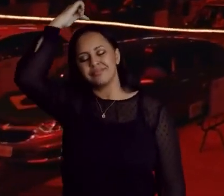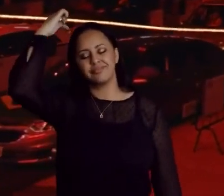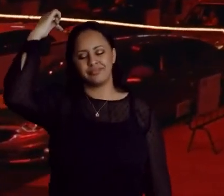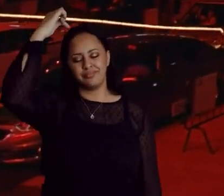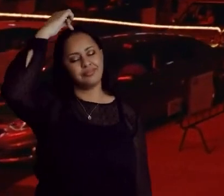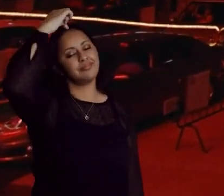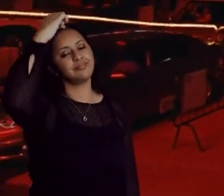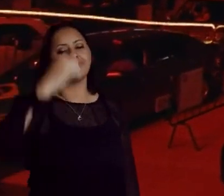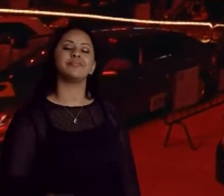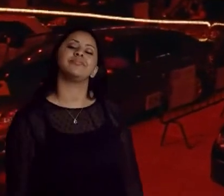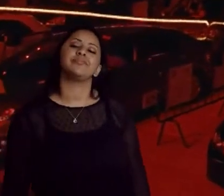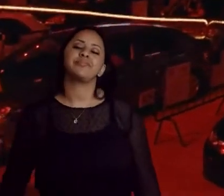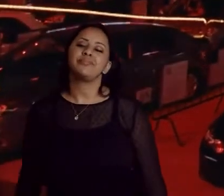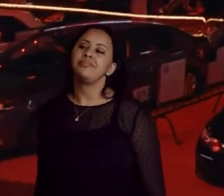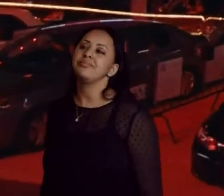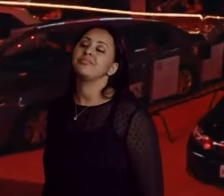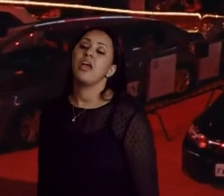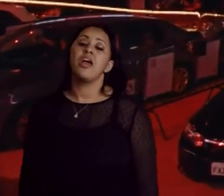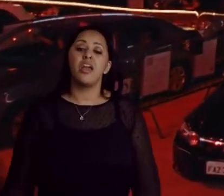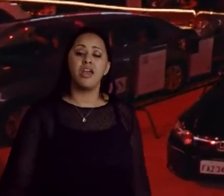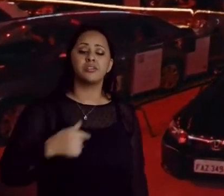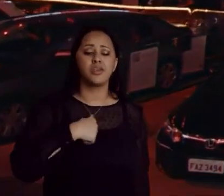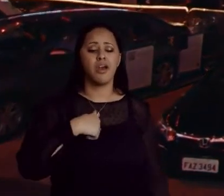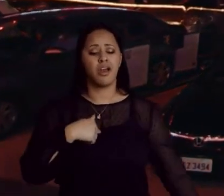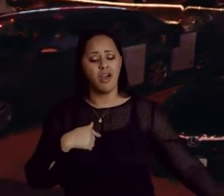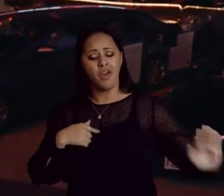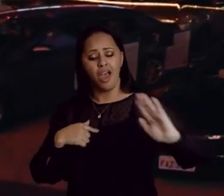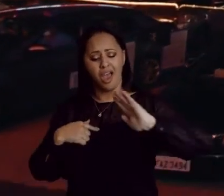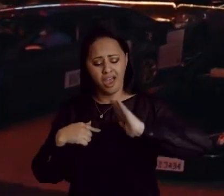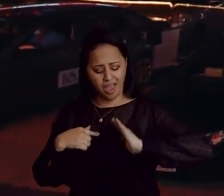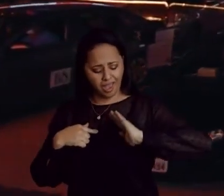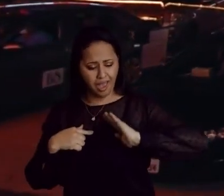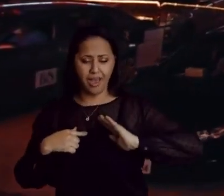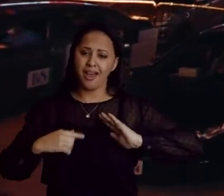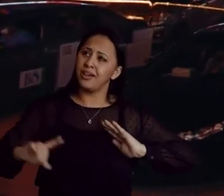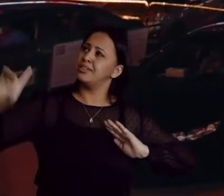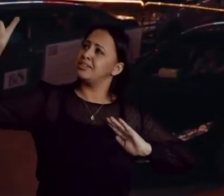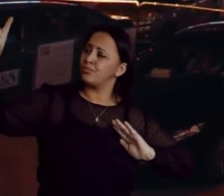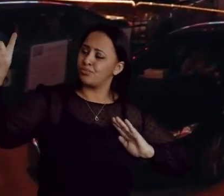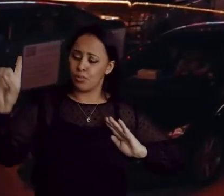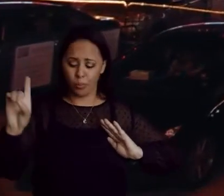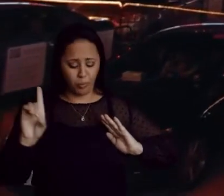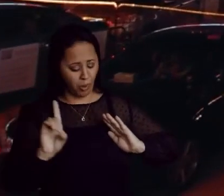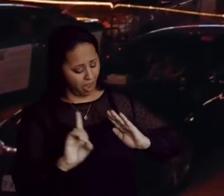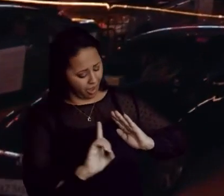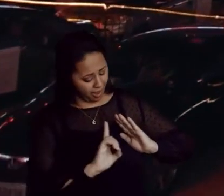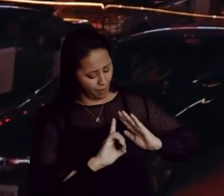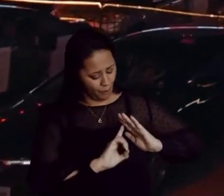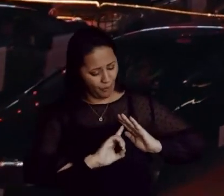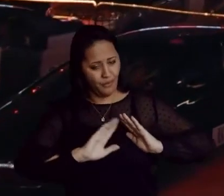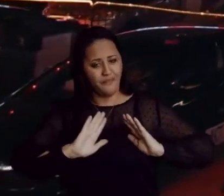Espírito Santo. Vamos cantar isso, vamos, diga. Eu sou tua casa,